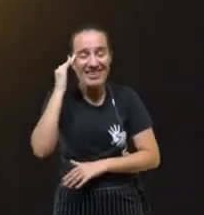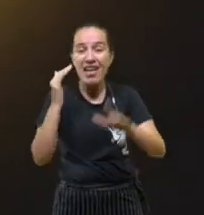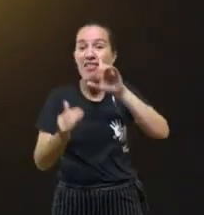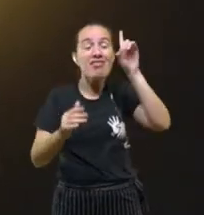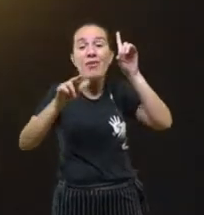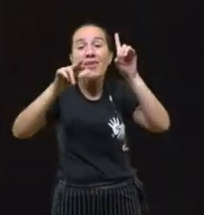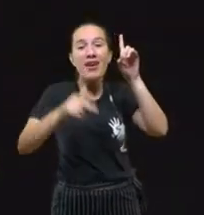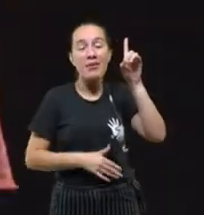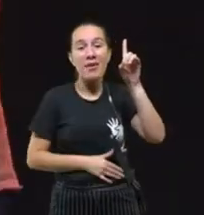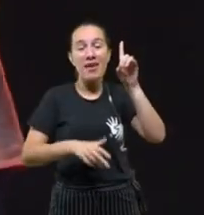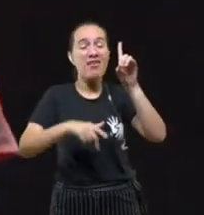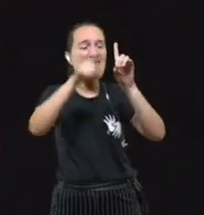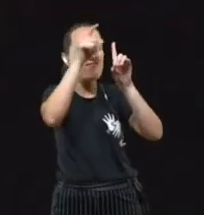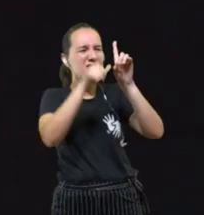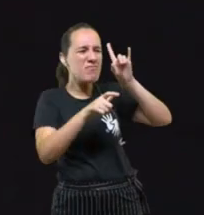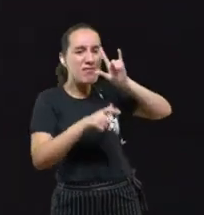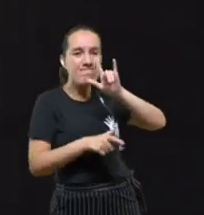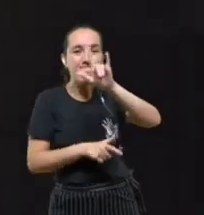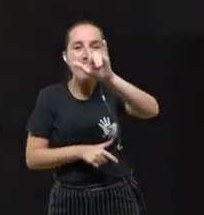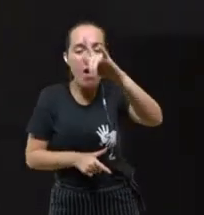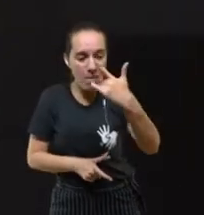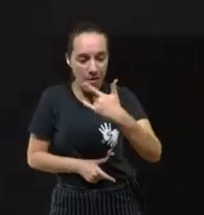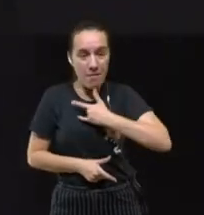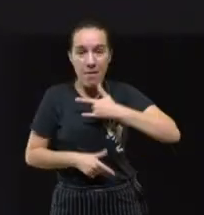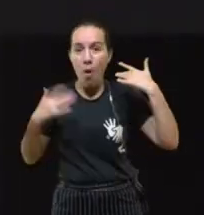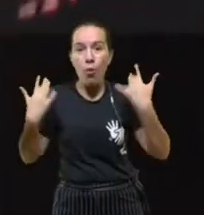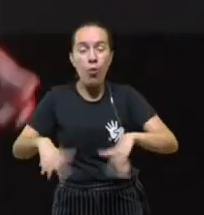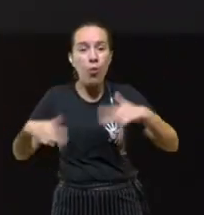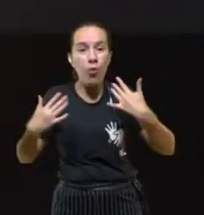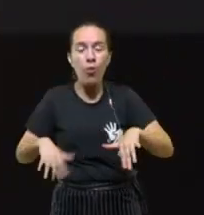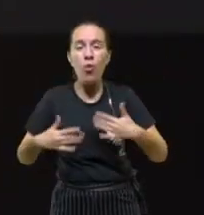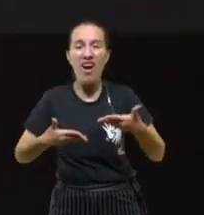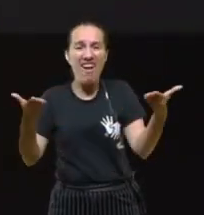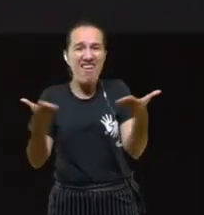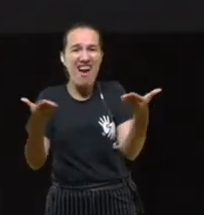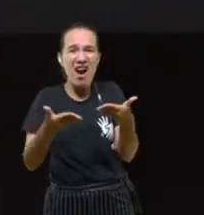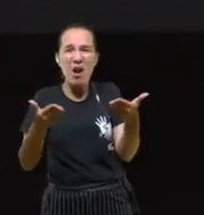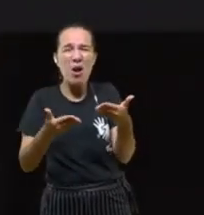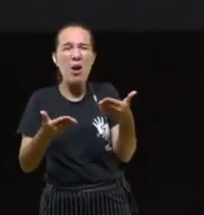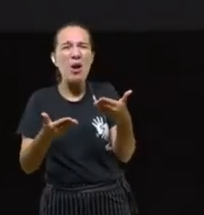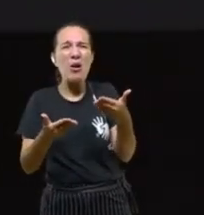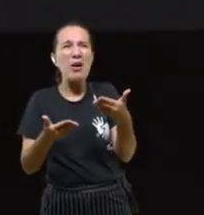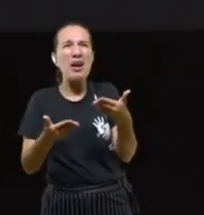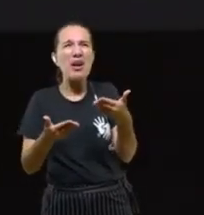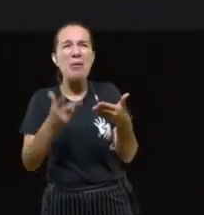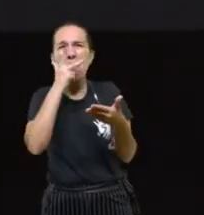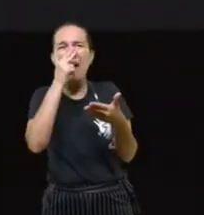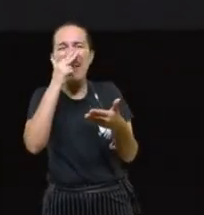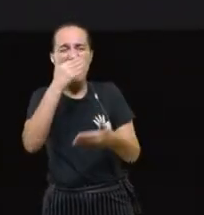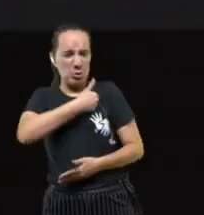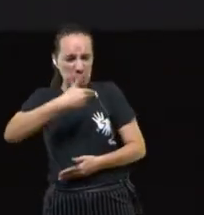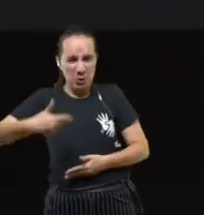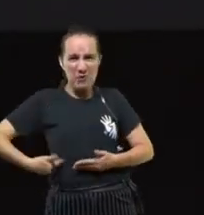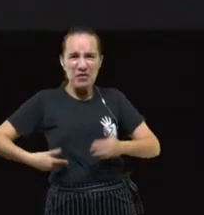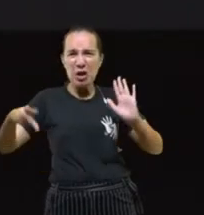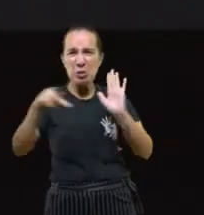ama tanto, e esse sistema governamental, os reis da